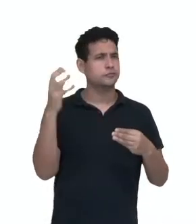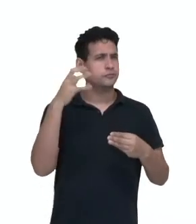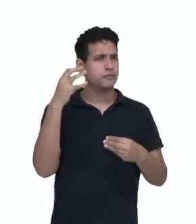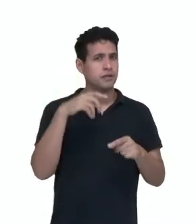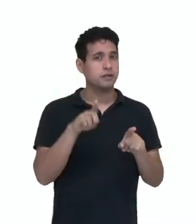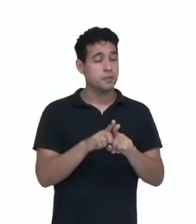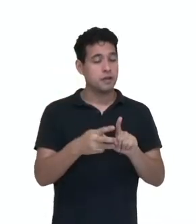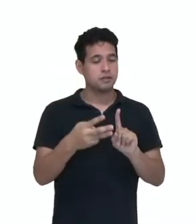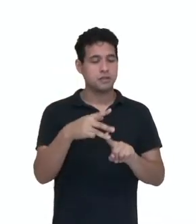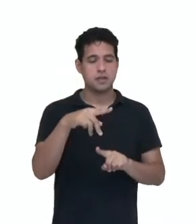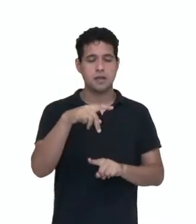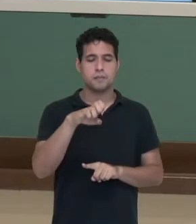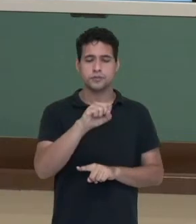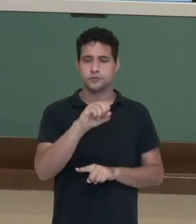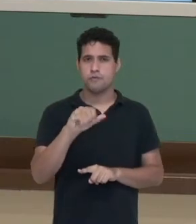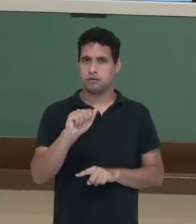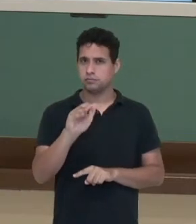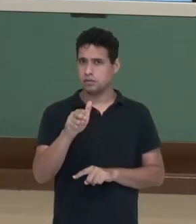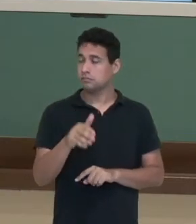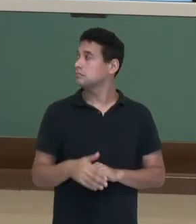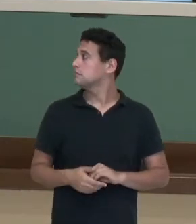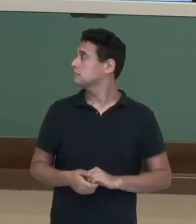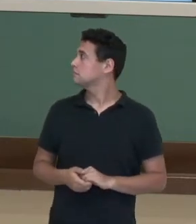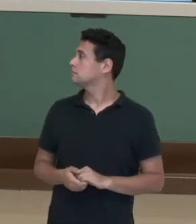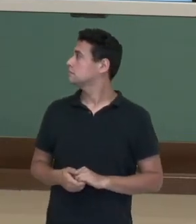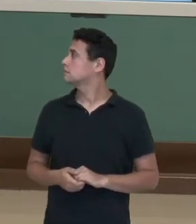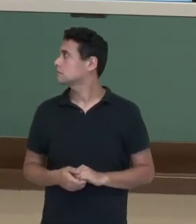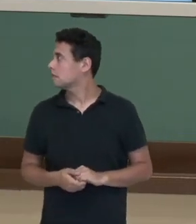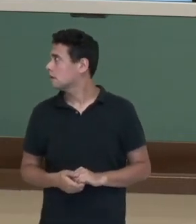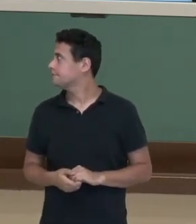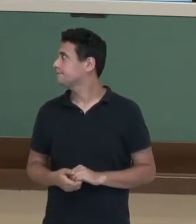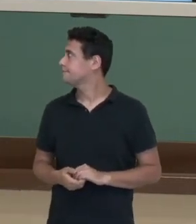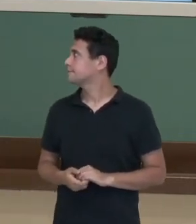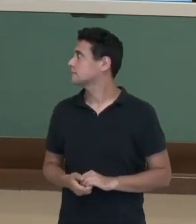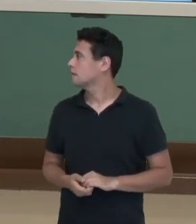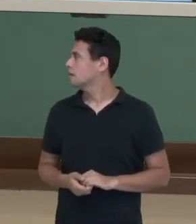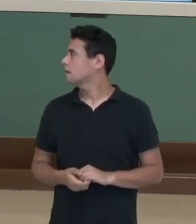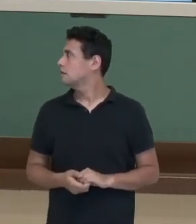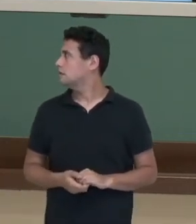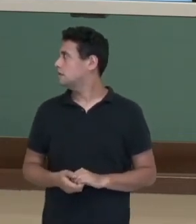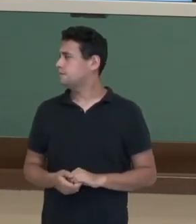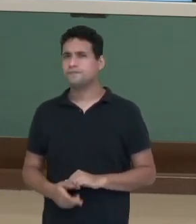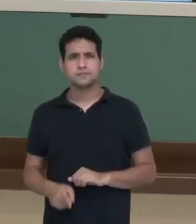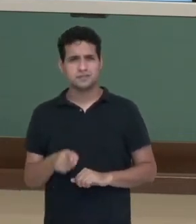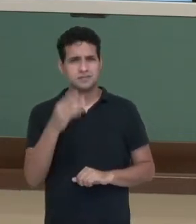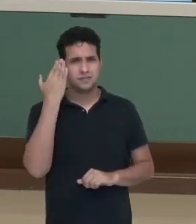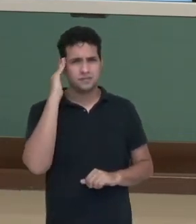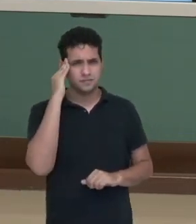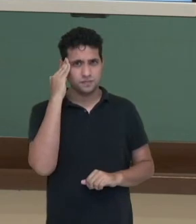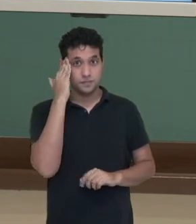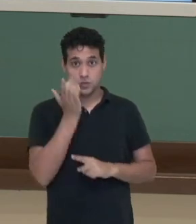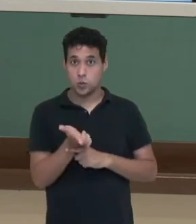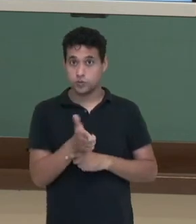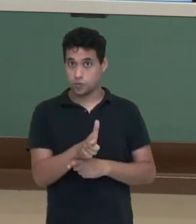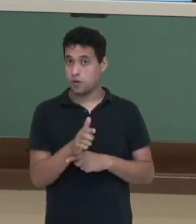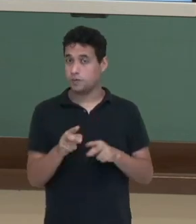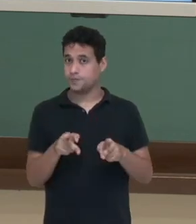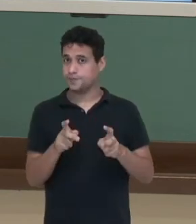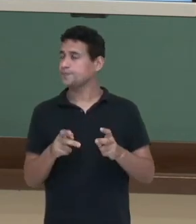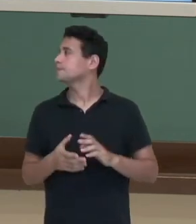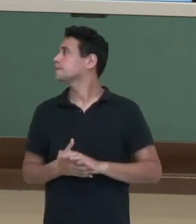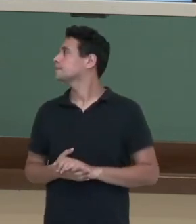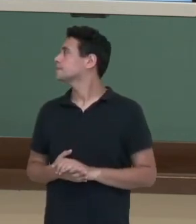em la terceira persona. Aqui, compreendem, chicos? Vamos a seguir. Empleando